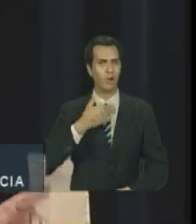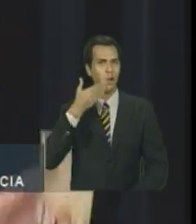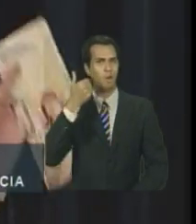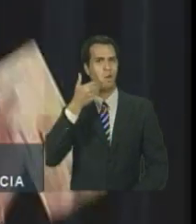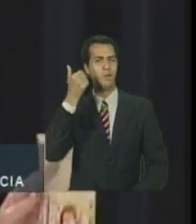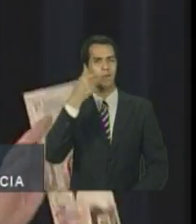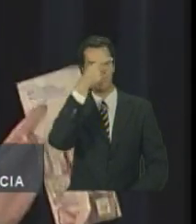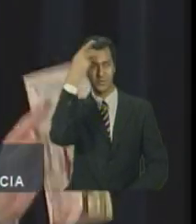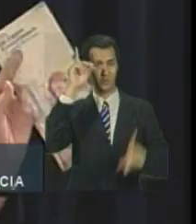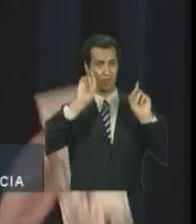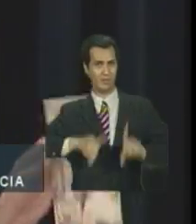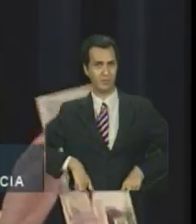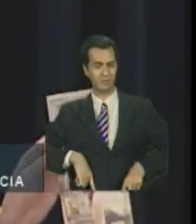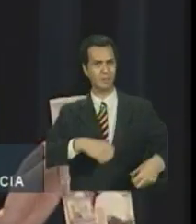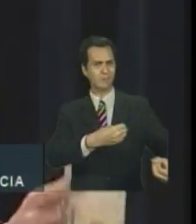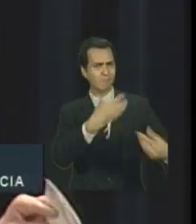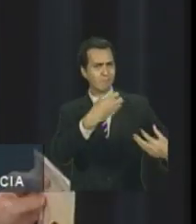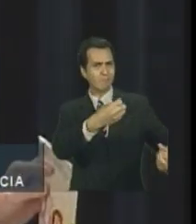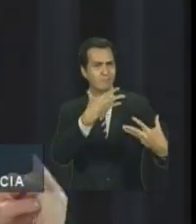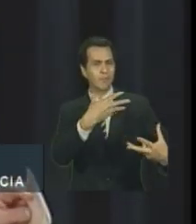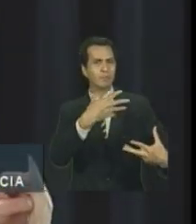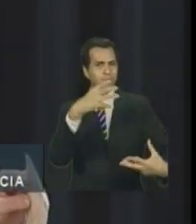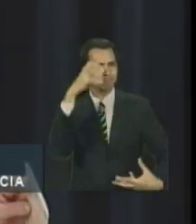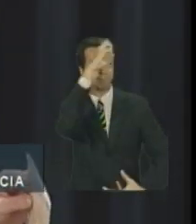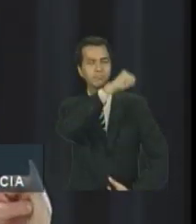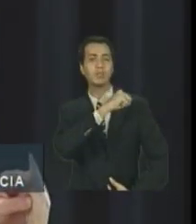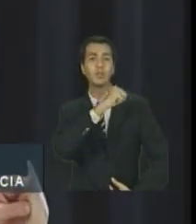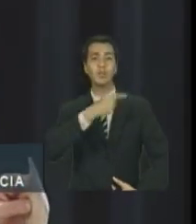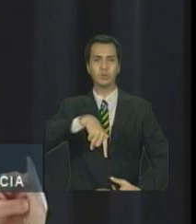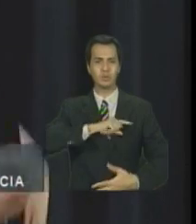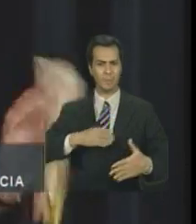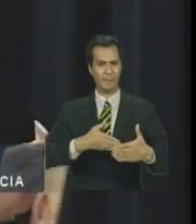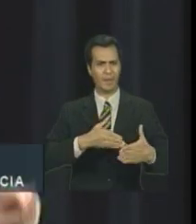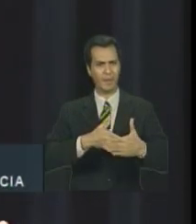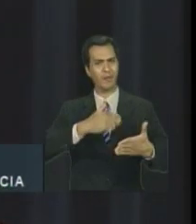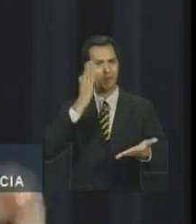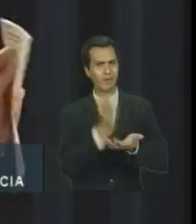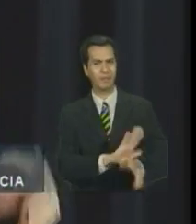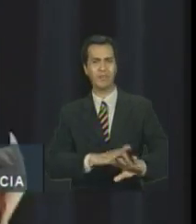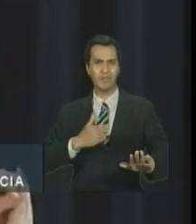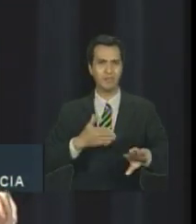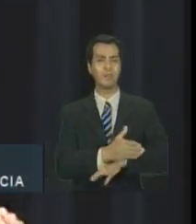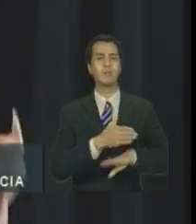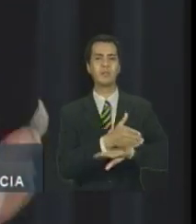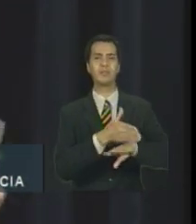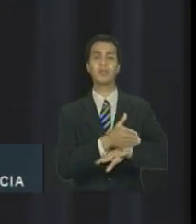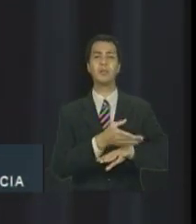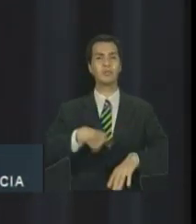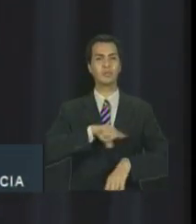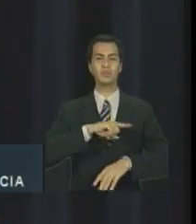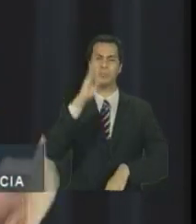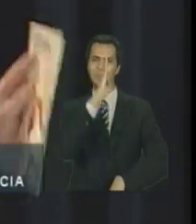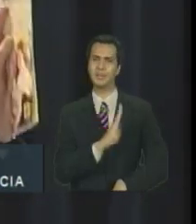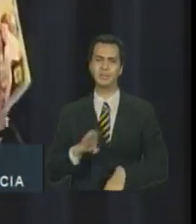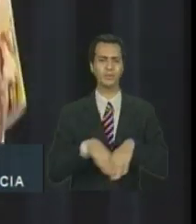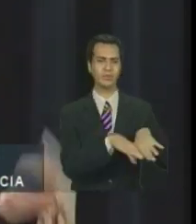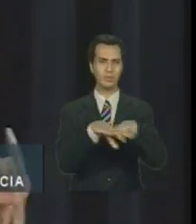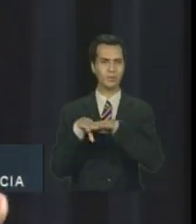deficiência, rompendo barreiras e certamente nos tornando um país mais democrático, mais cidadão, um Brasil